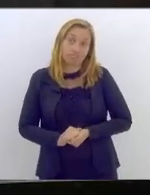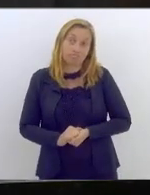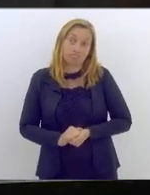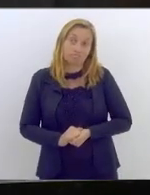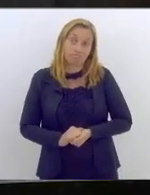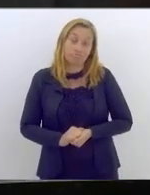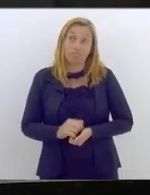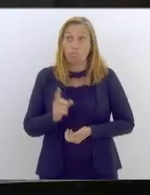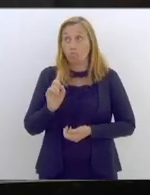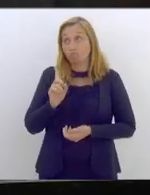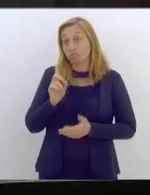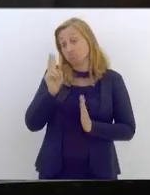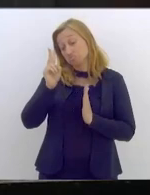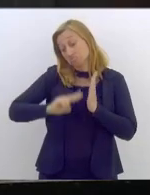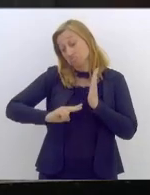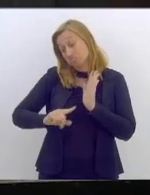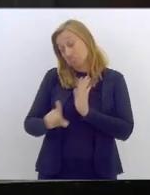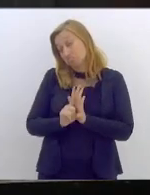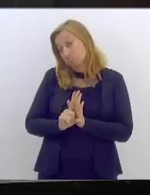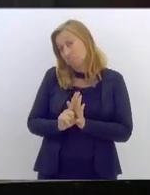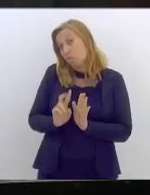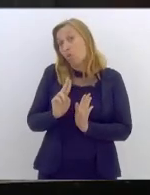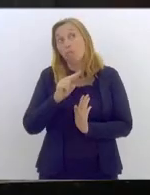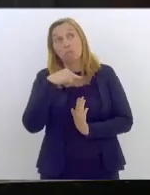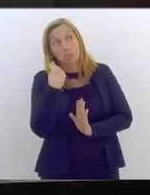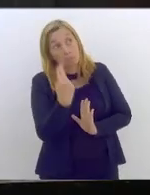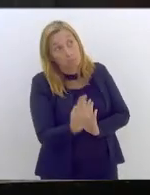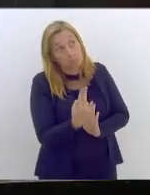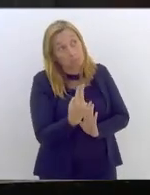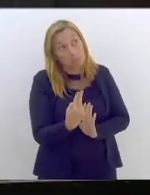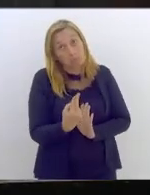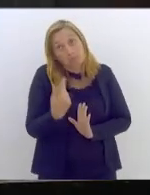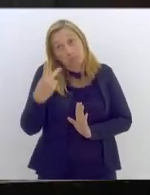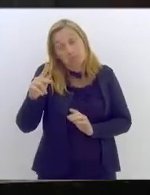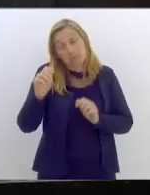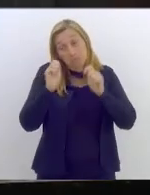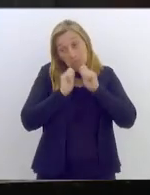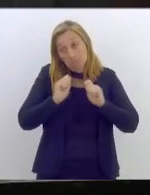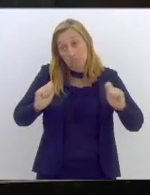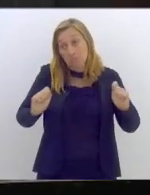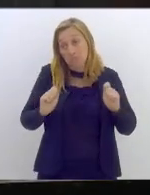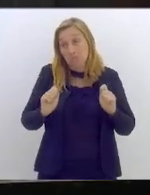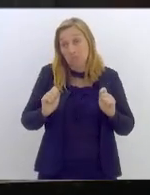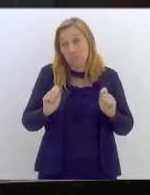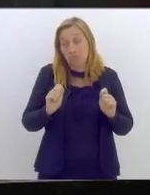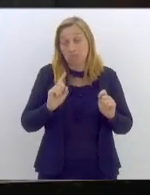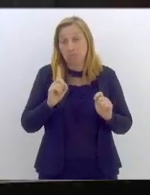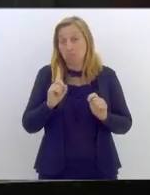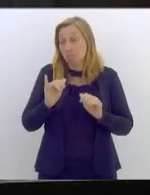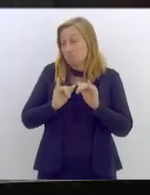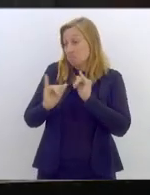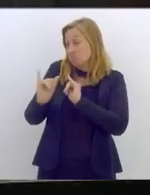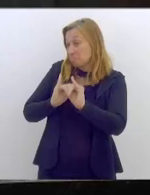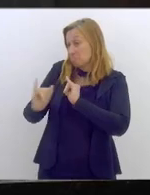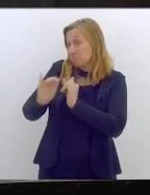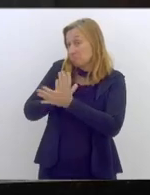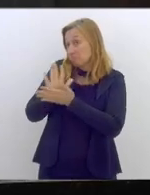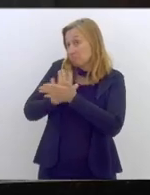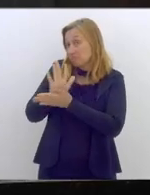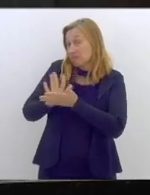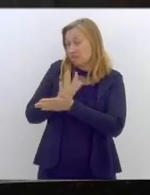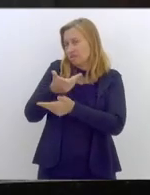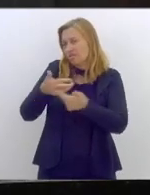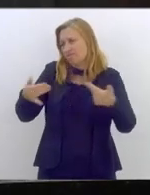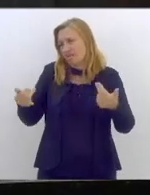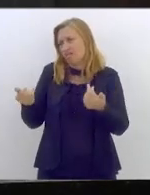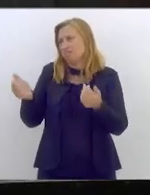porque não leu a lei, ou porque os seus obsessores não o informaram, porque tem muito